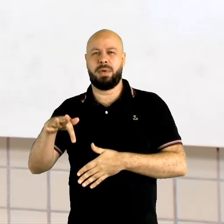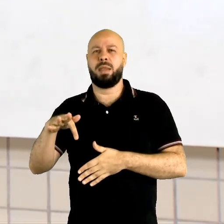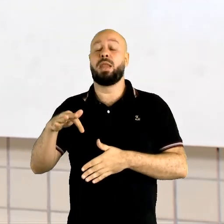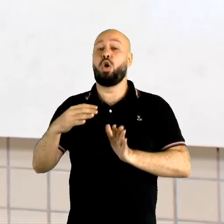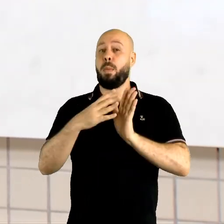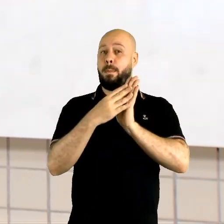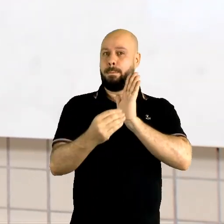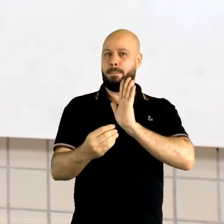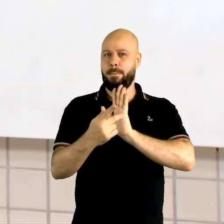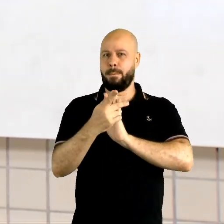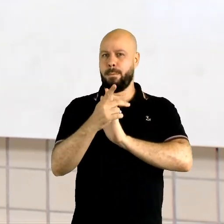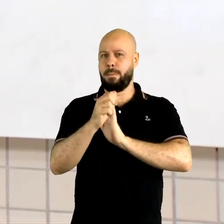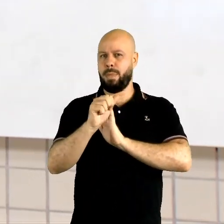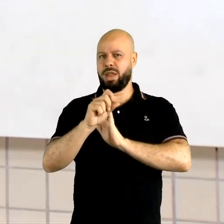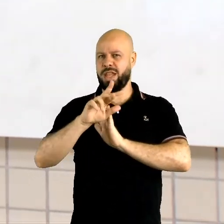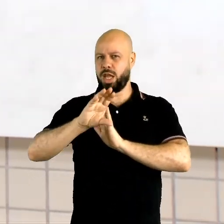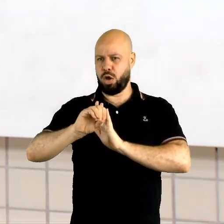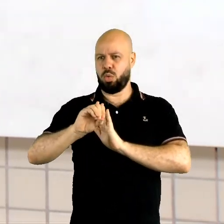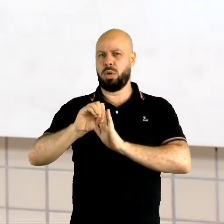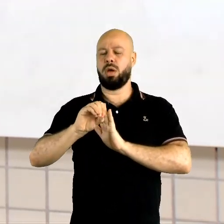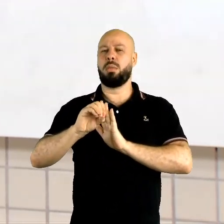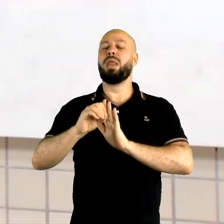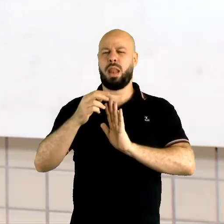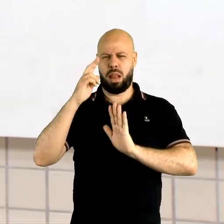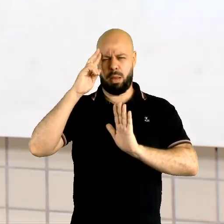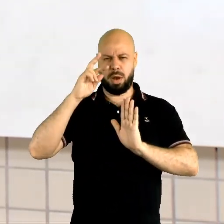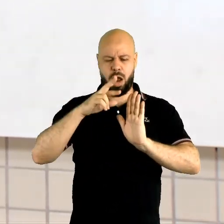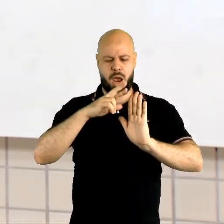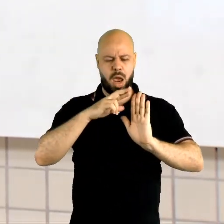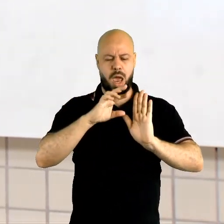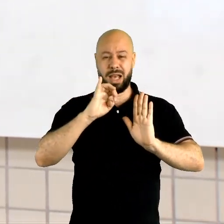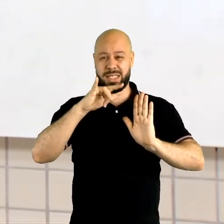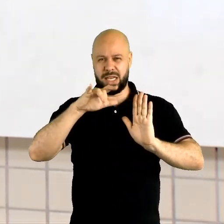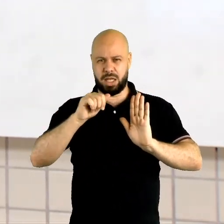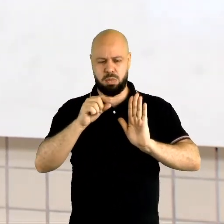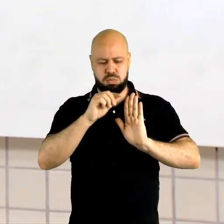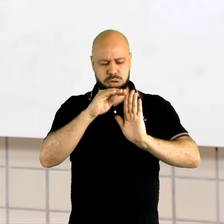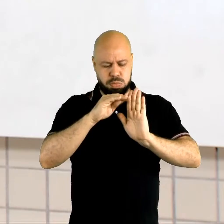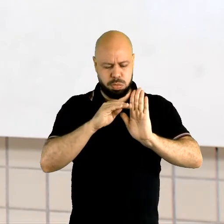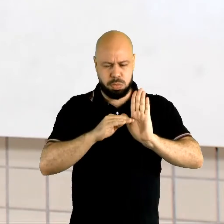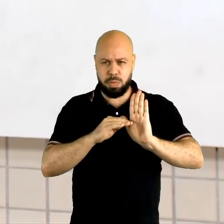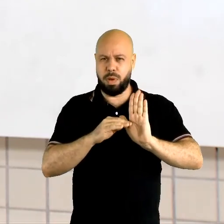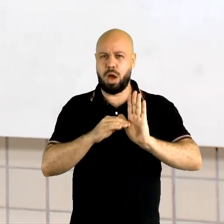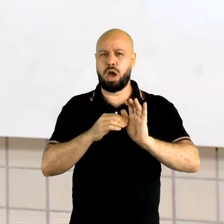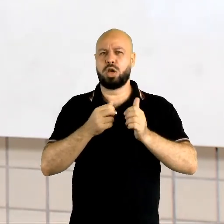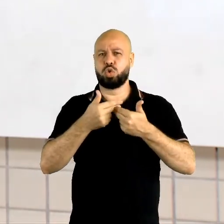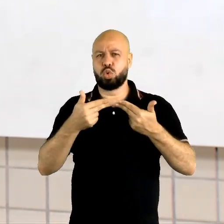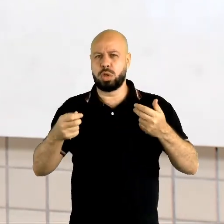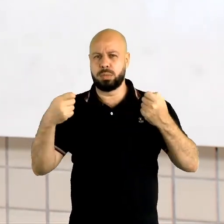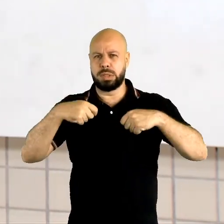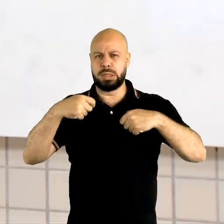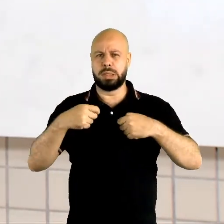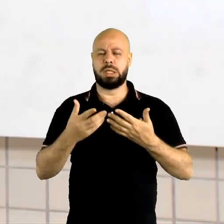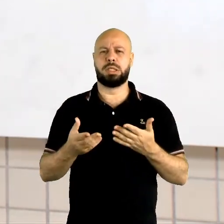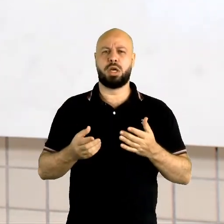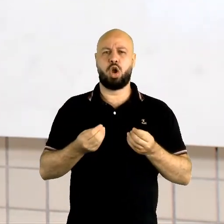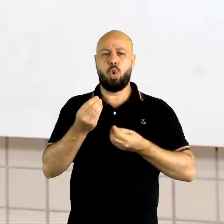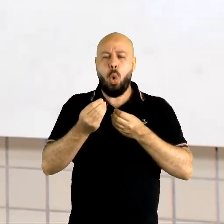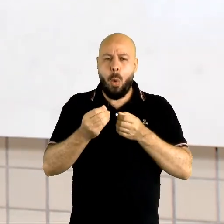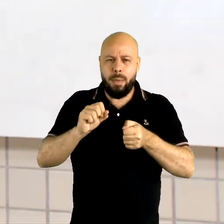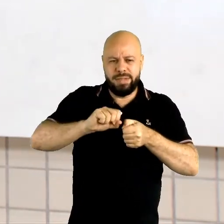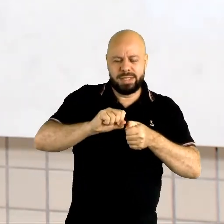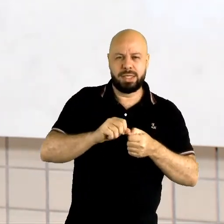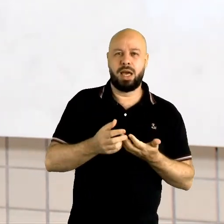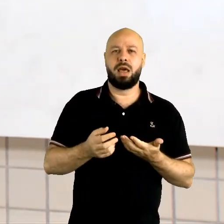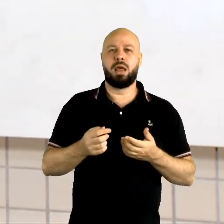padrão. Lembra da receita? Que ela tem um padrão, vem primeiro os ingredientes, depois o modo de fazer, depois o tempo que você gasta e